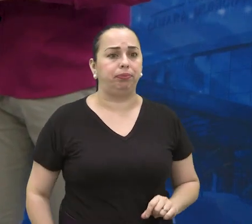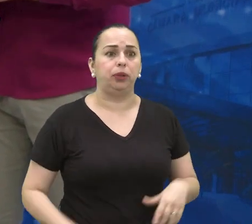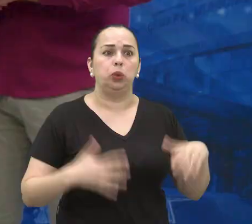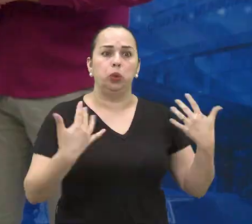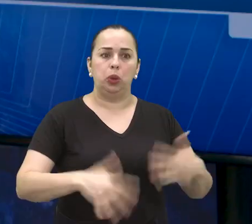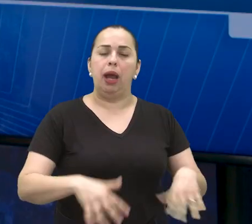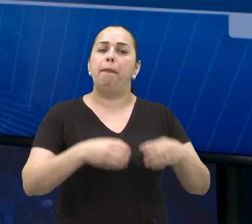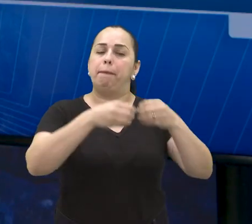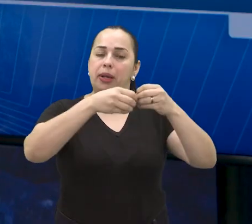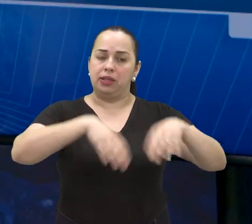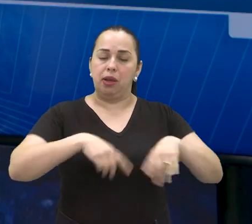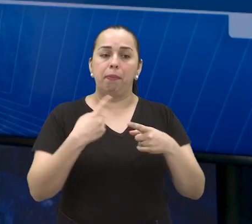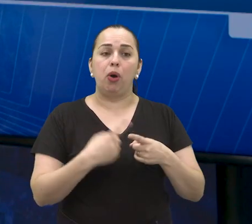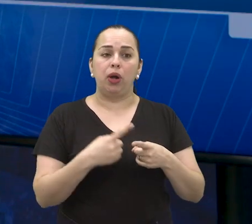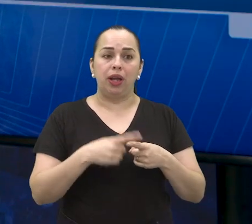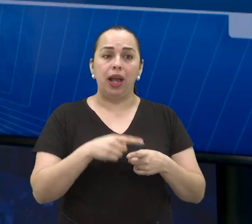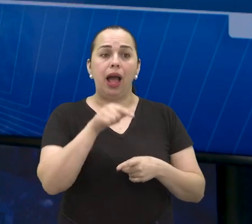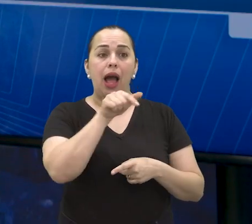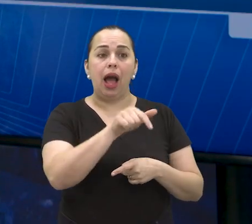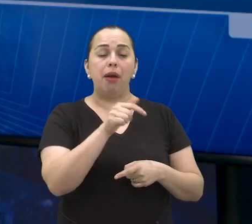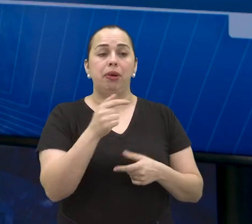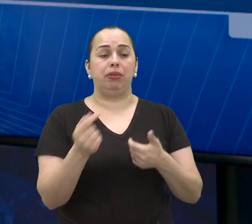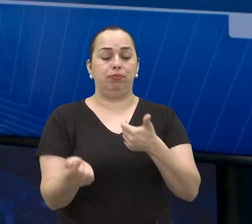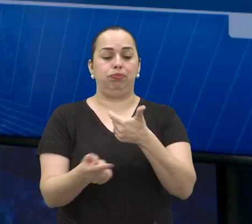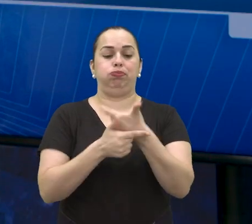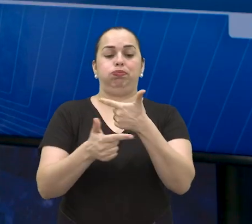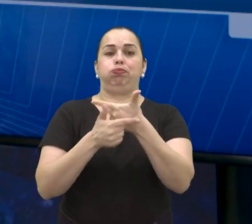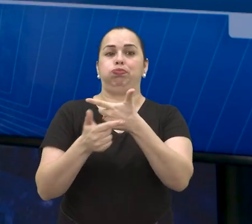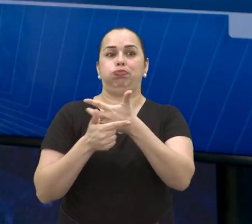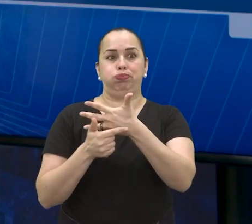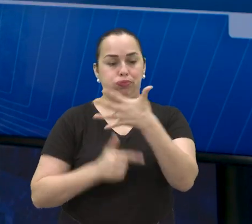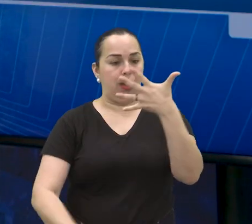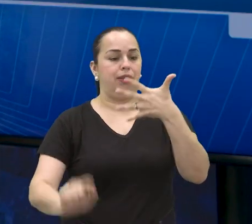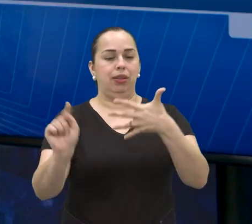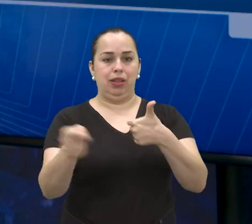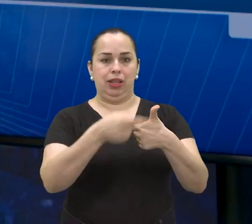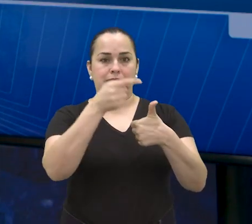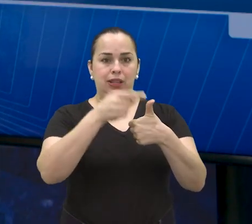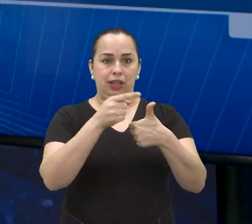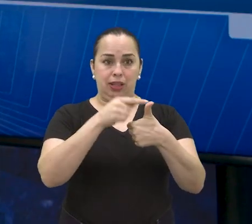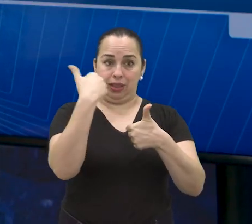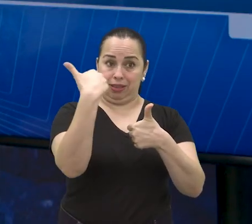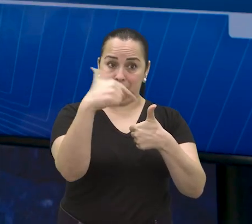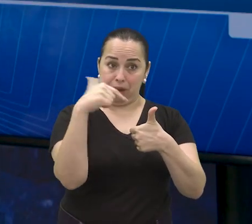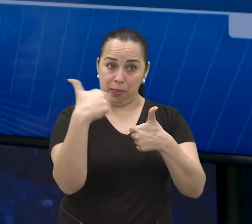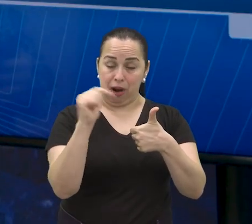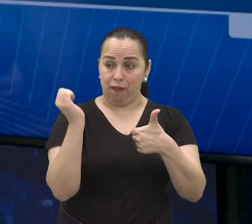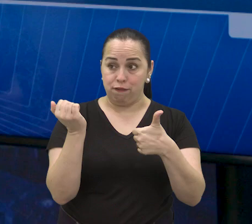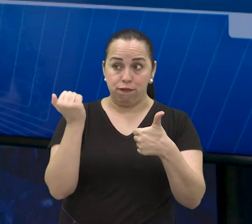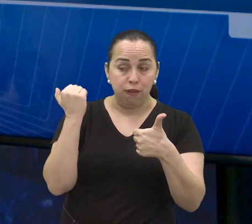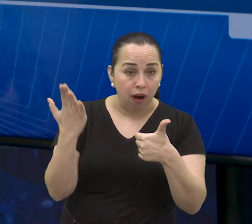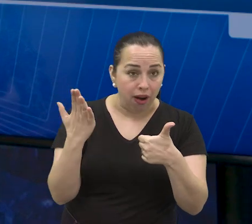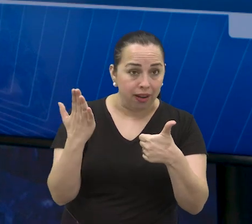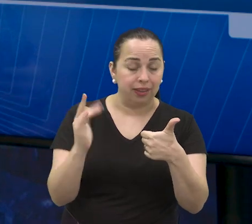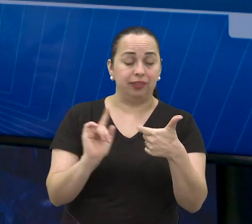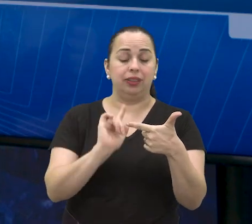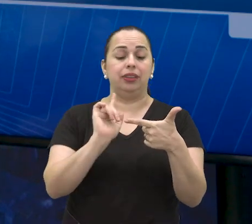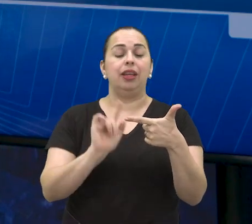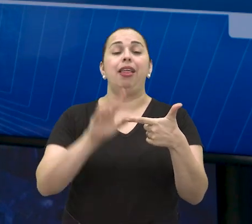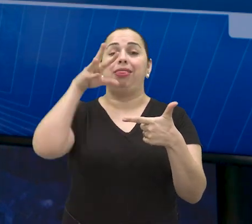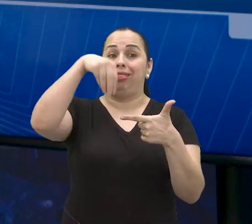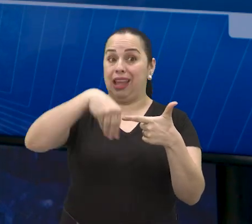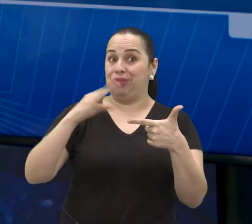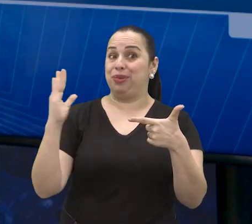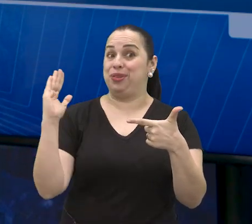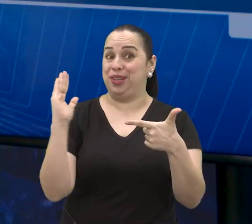é gigantesco, porque as mulheres elas acumulam funções. Então, elas, além de trabalhar fora de casa, elas